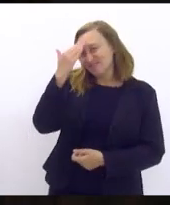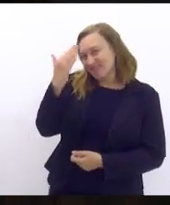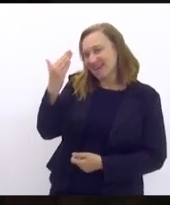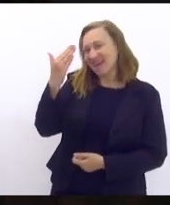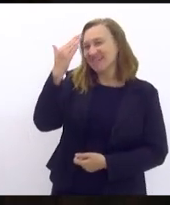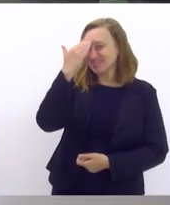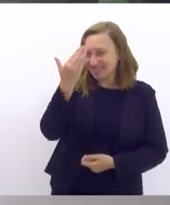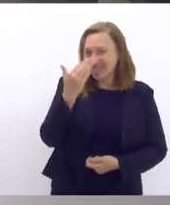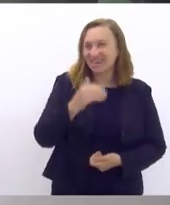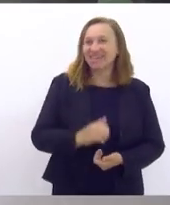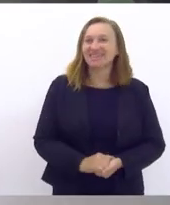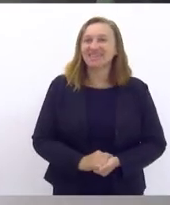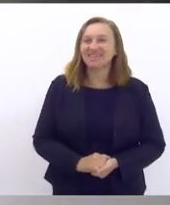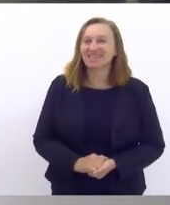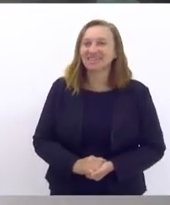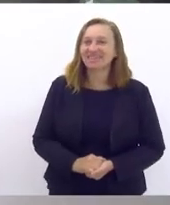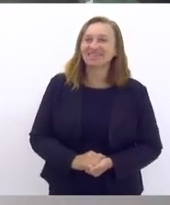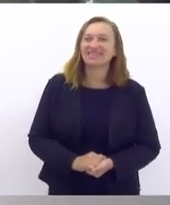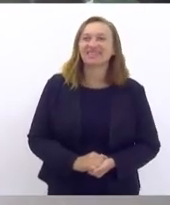Obrigada.